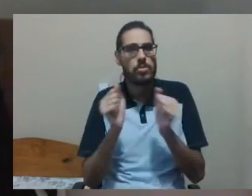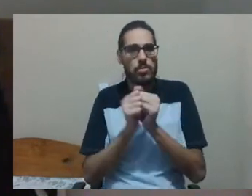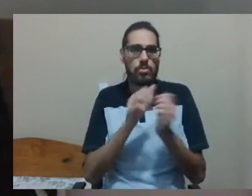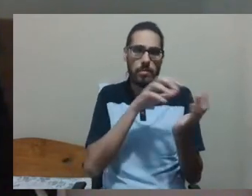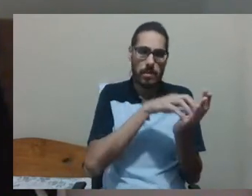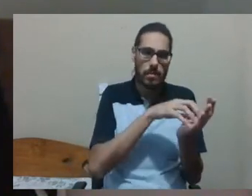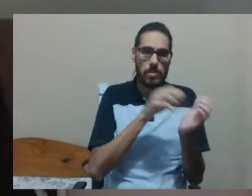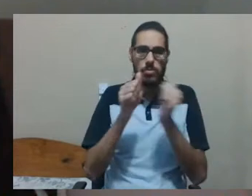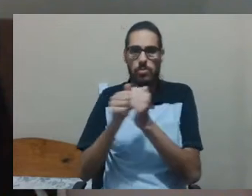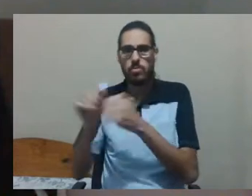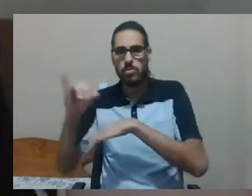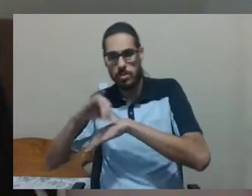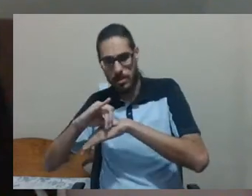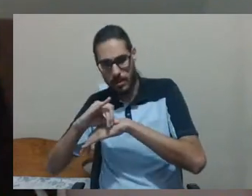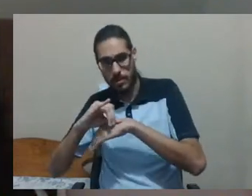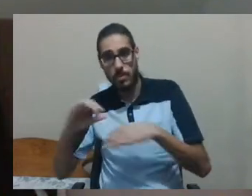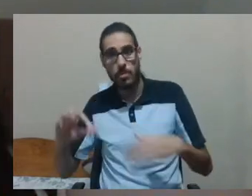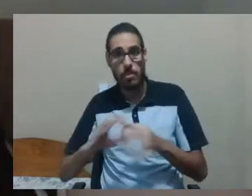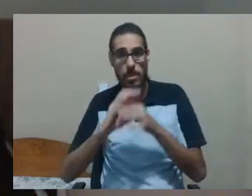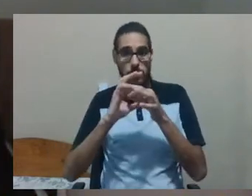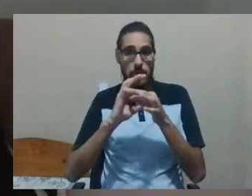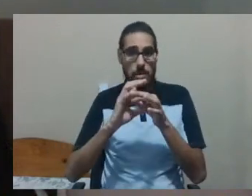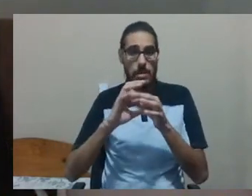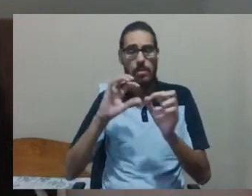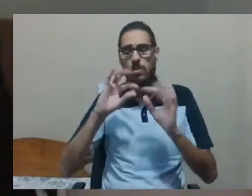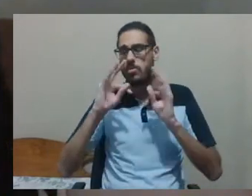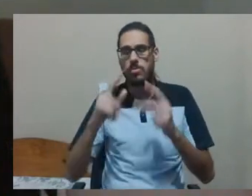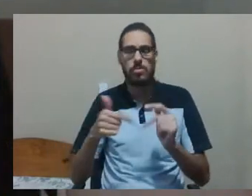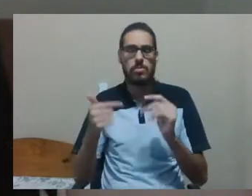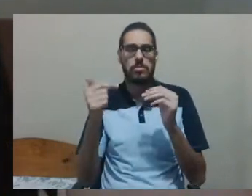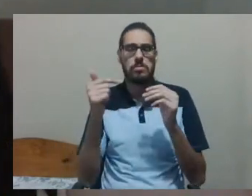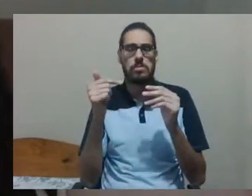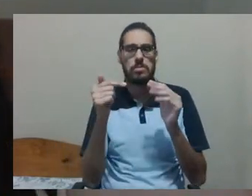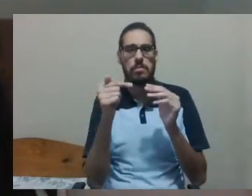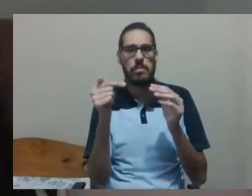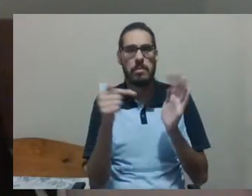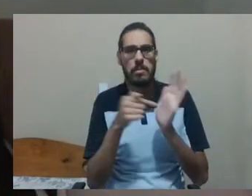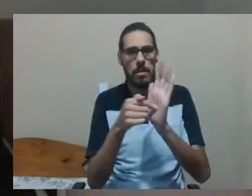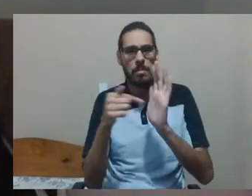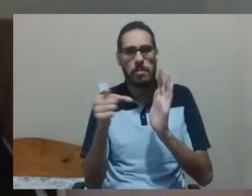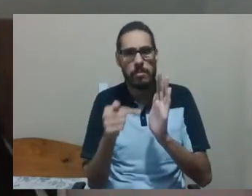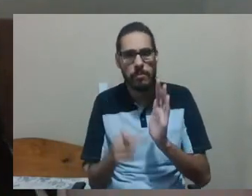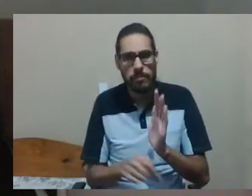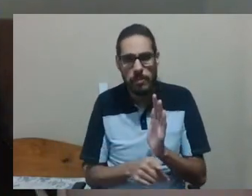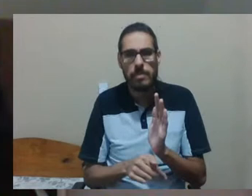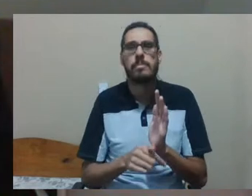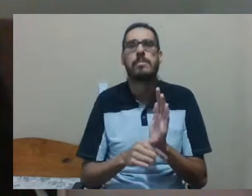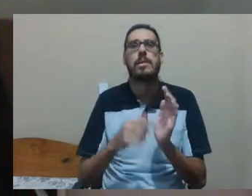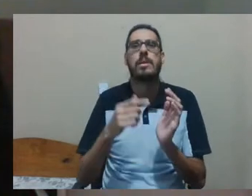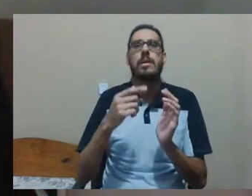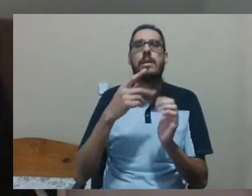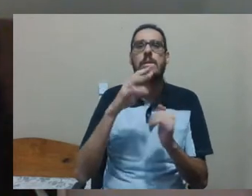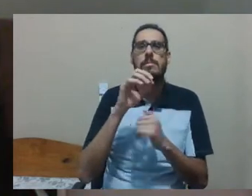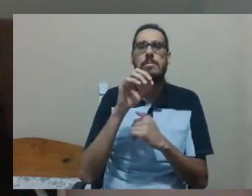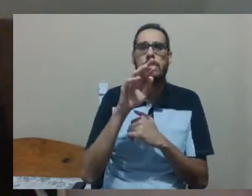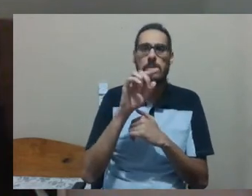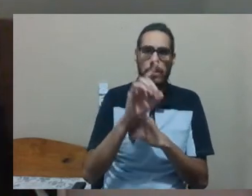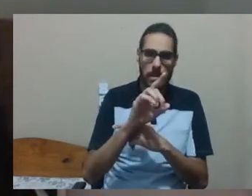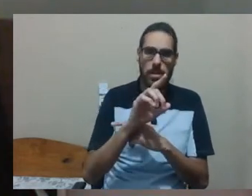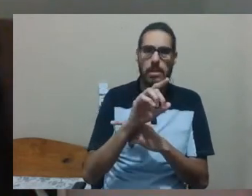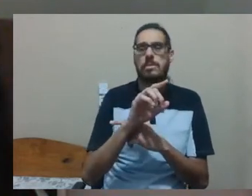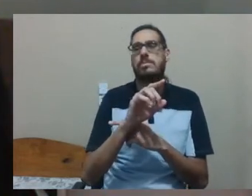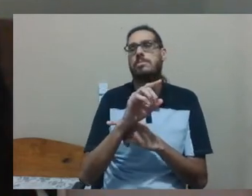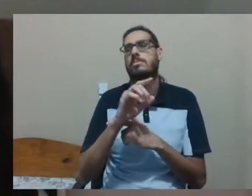articulação, esses indicadores todos, pela Prograde, pelos centros, pelos departamentos, pelos cursos,